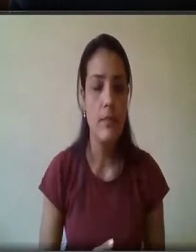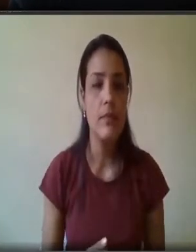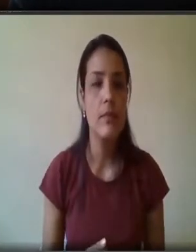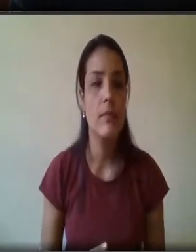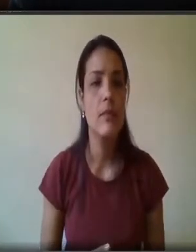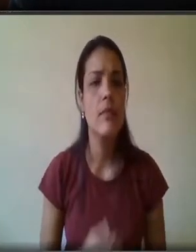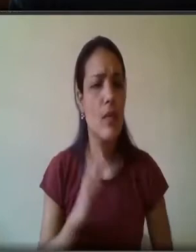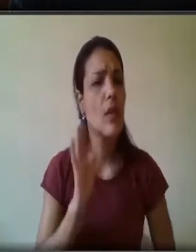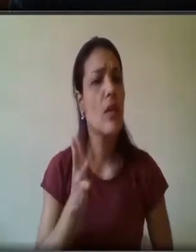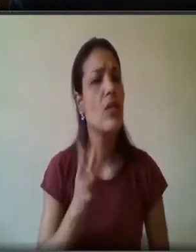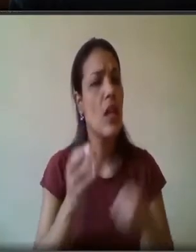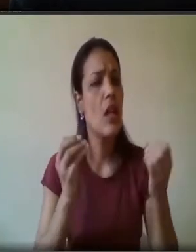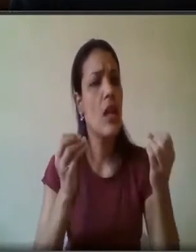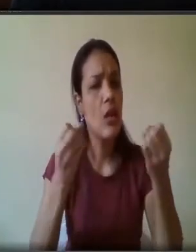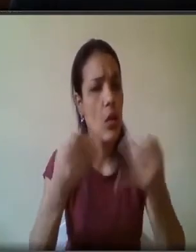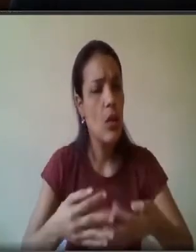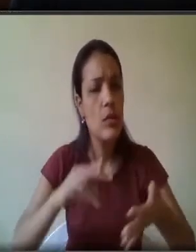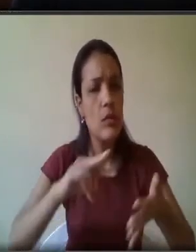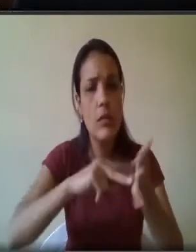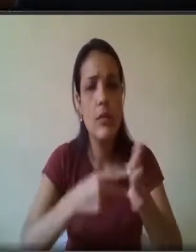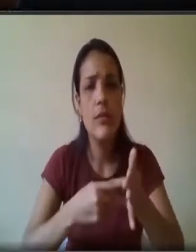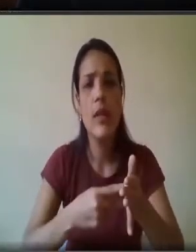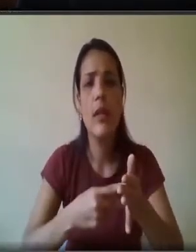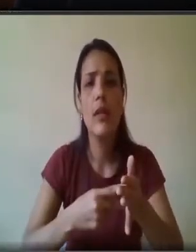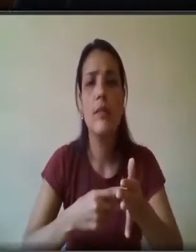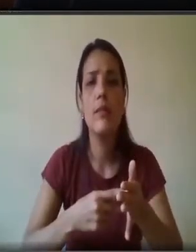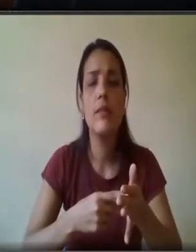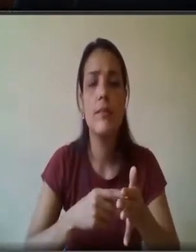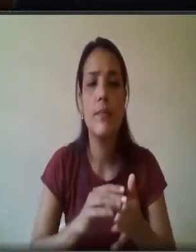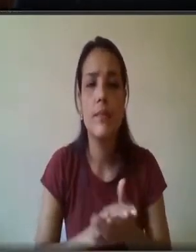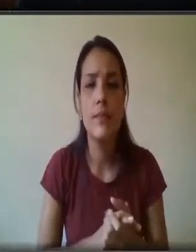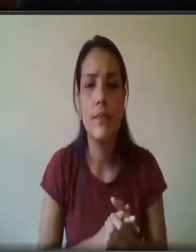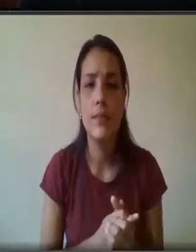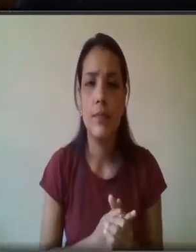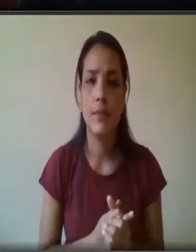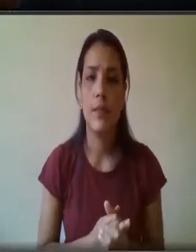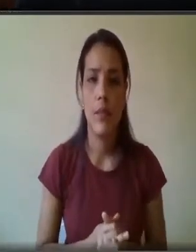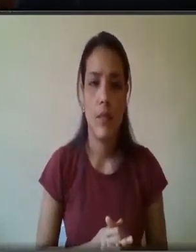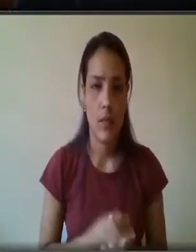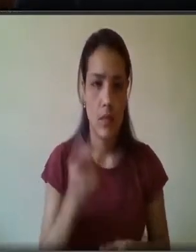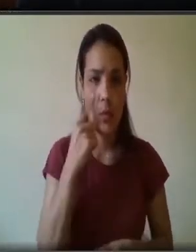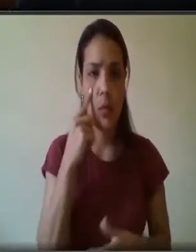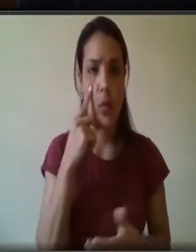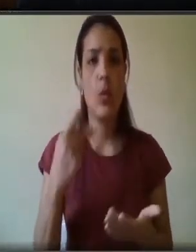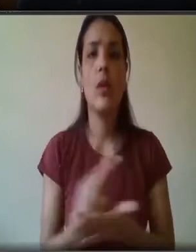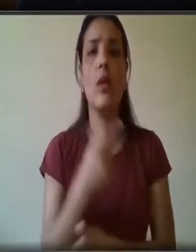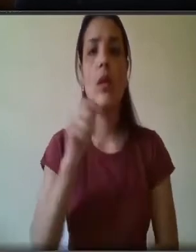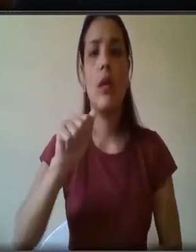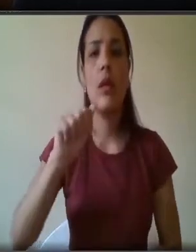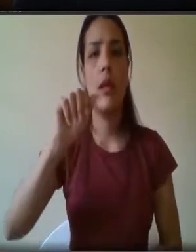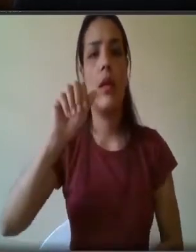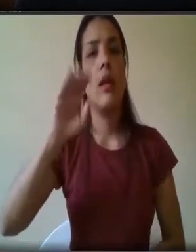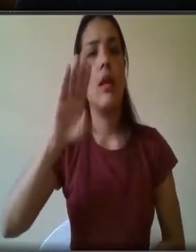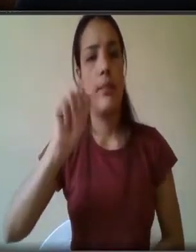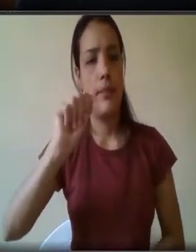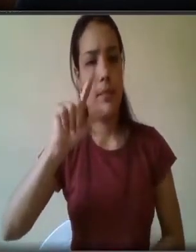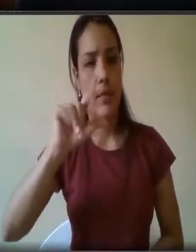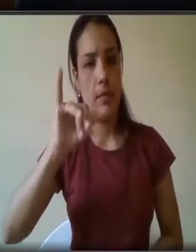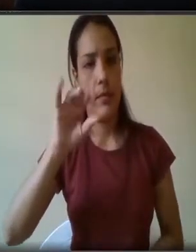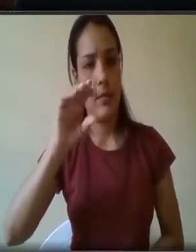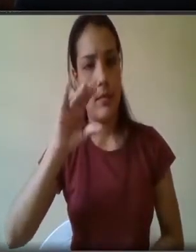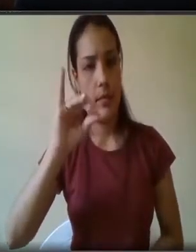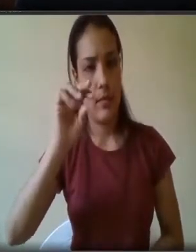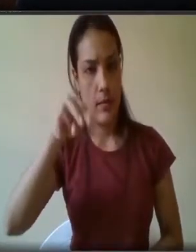no abalo sísmico, pessoal, mas olha o que acontece com o abalo sísmico, né? A situação do Japão em 2011, que